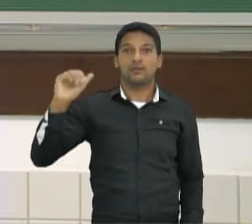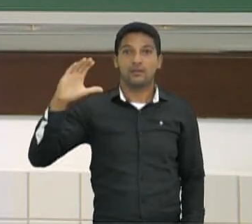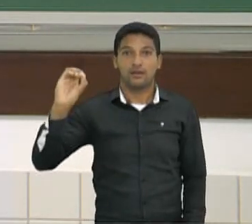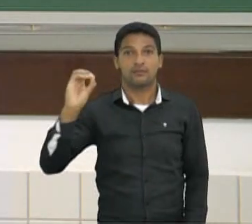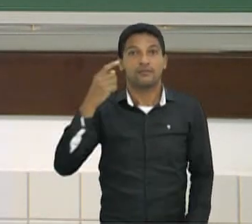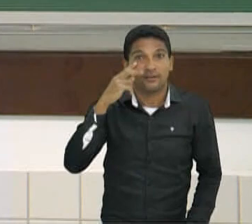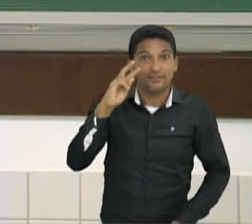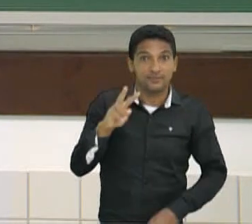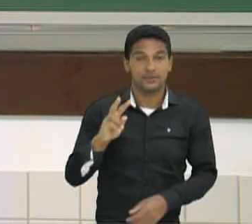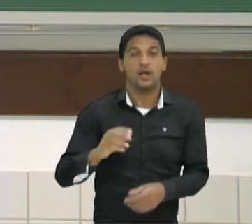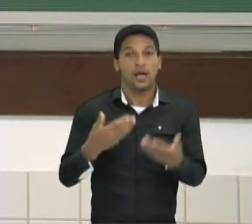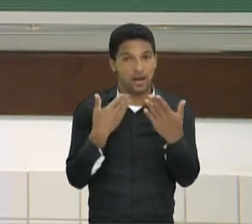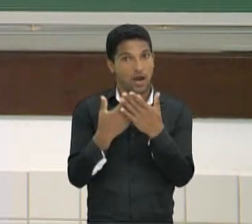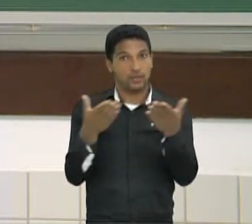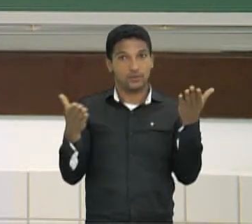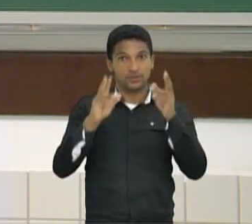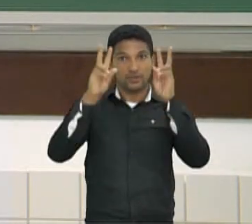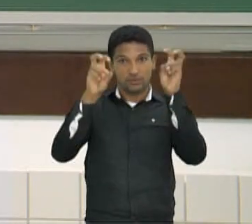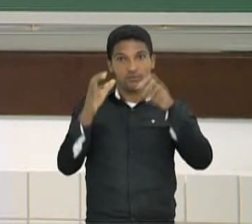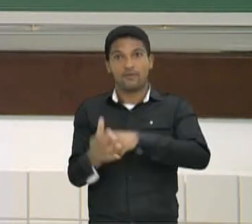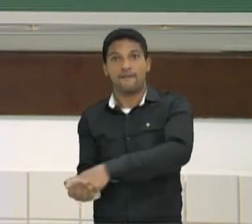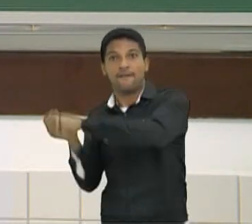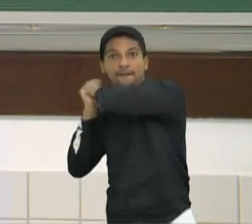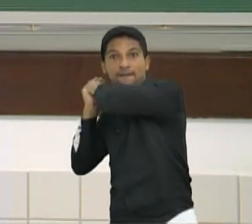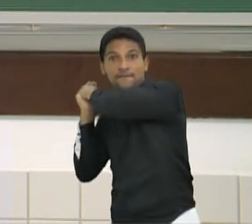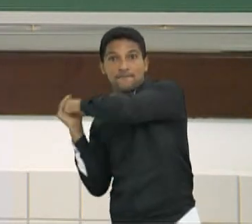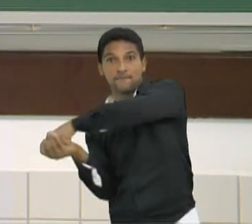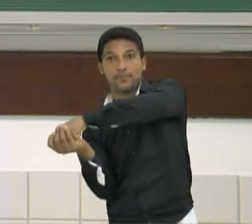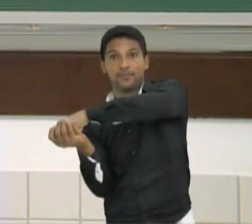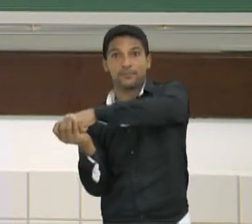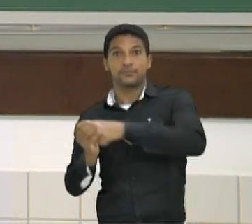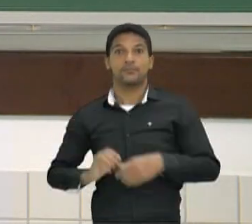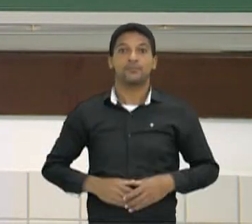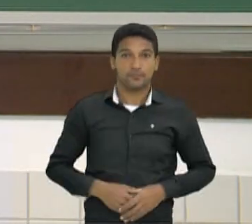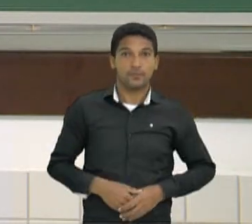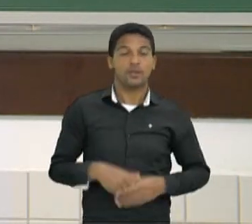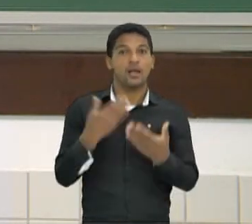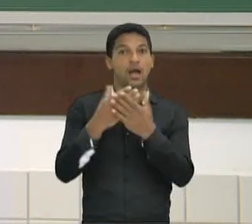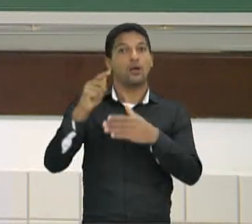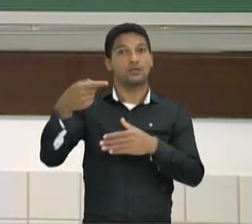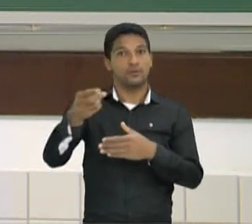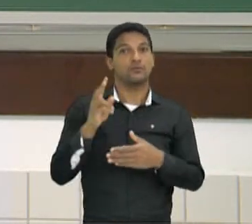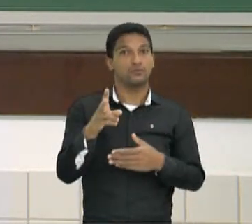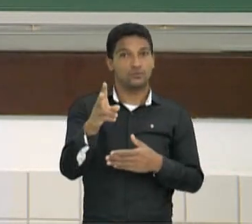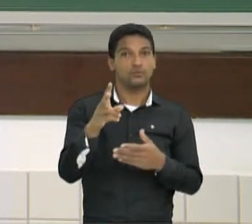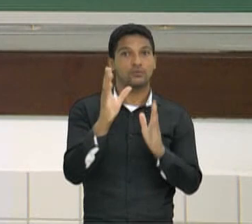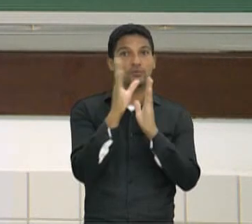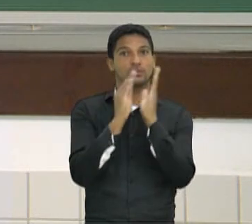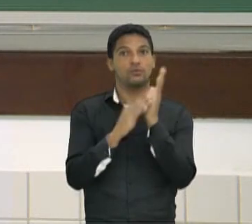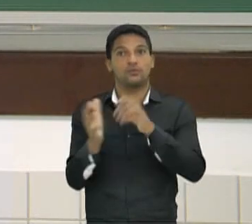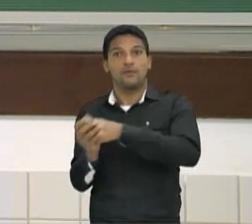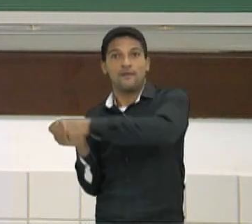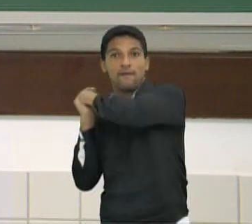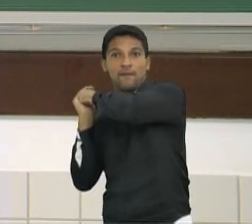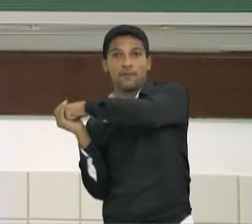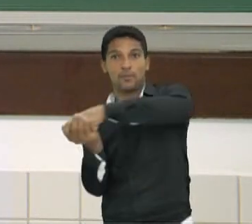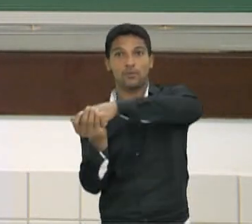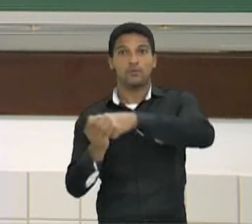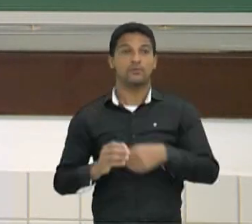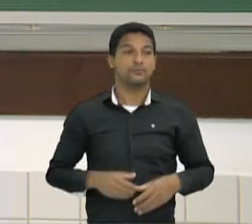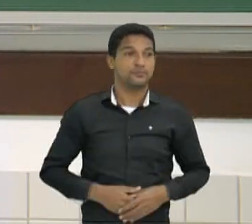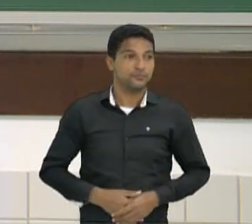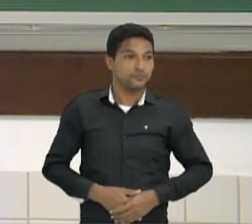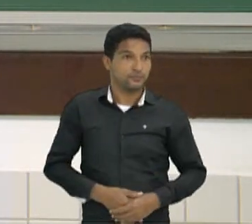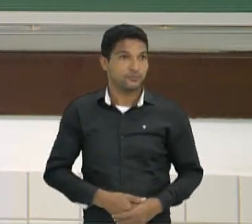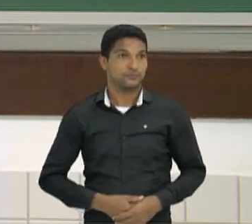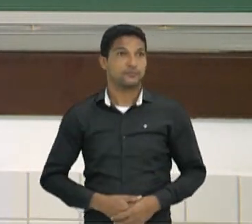vamos tratar do beisebol. A aula que vem nós damos continuidade a este conteúdo do beisebol. Então, como vocês podem ver nas animações aqui, nós já